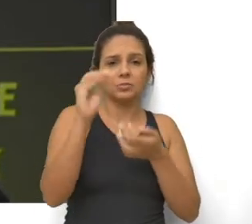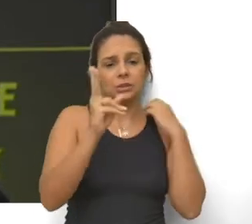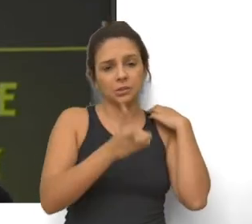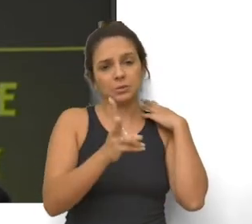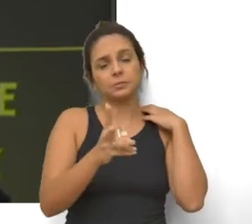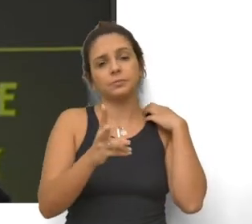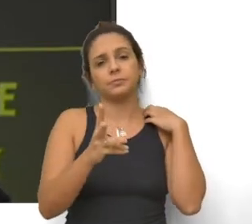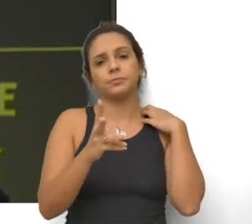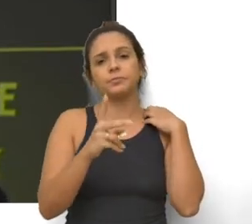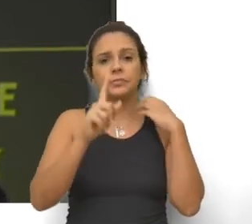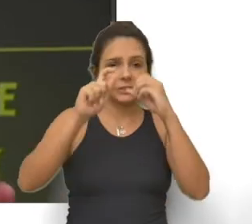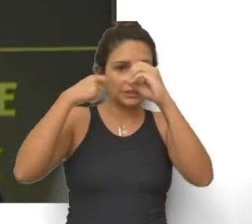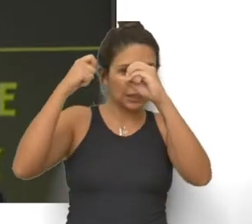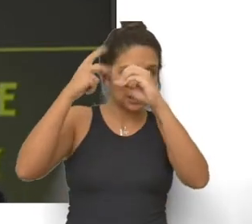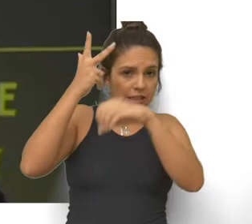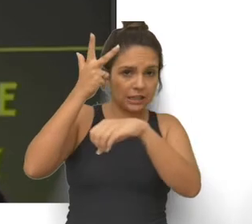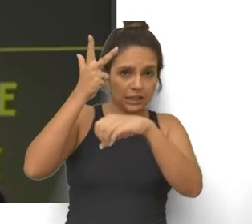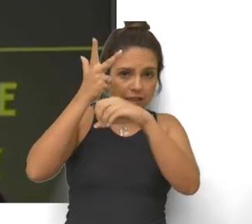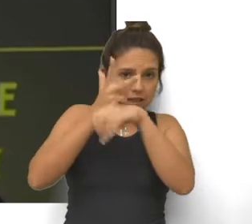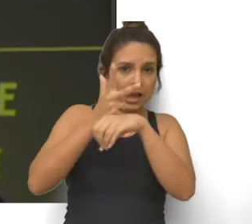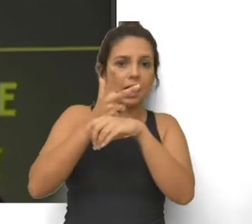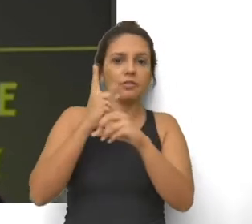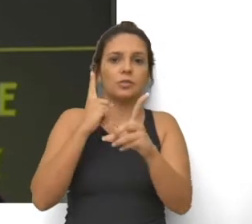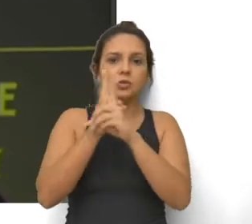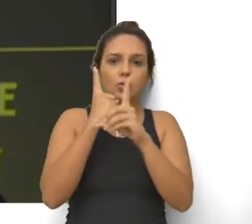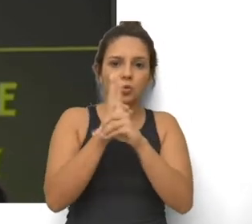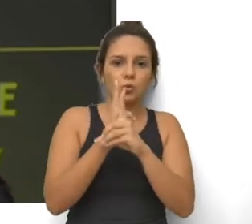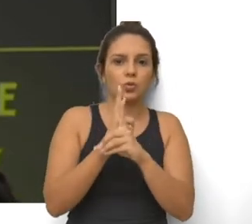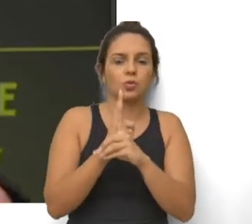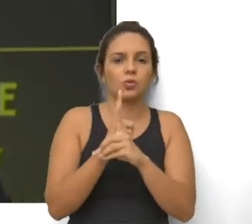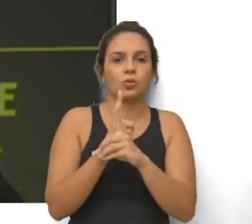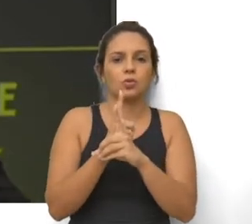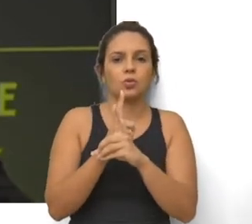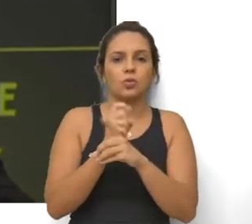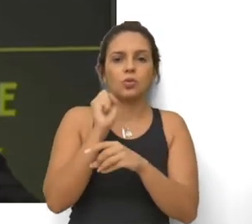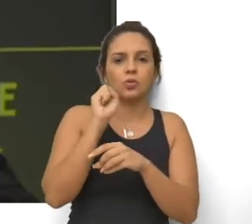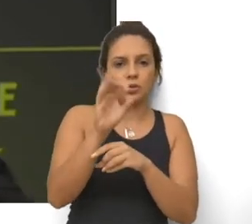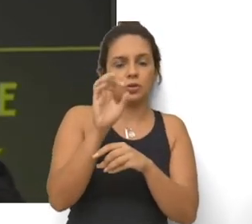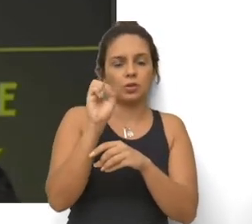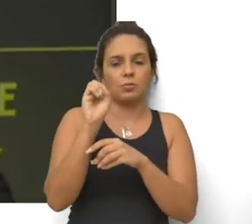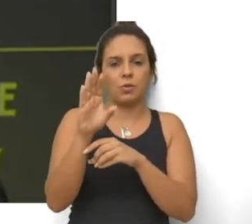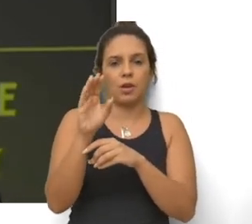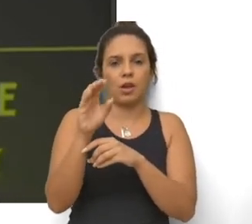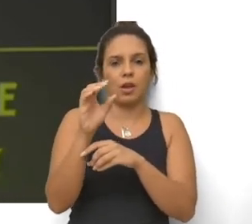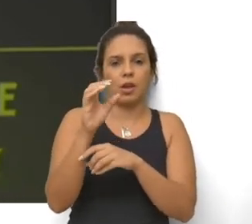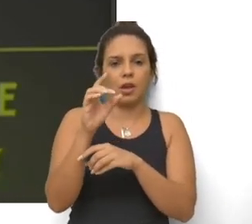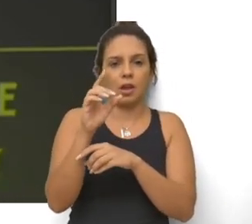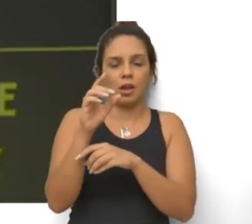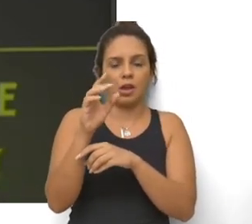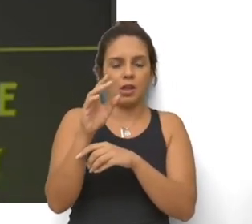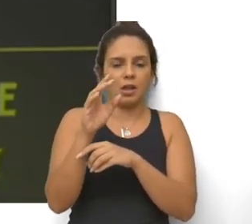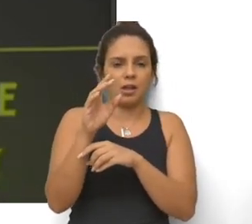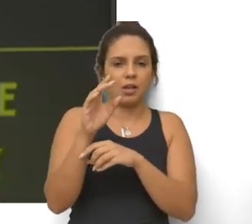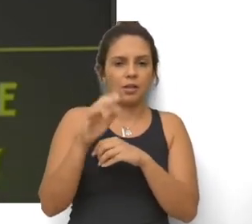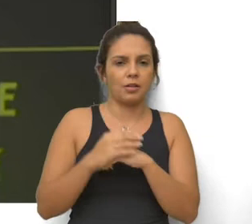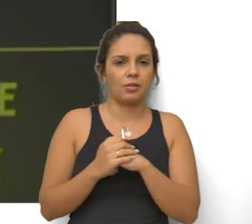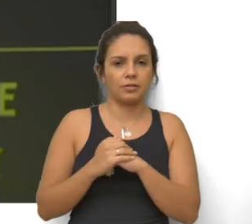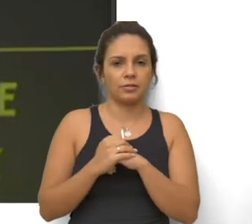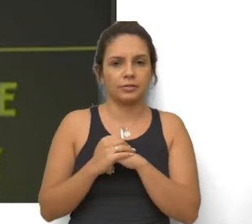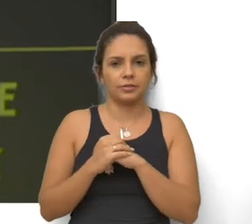cores. Grava os seus encontros presenciais, transmite ao vivo há praticamente um